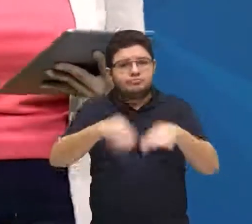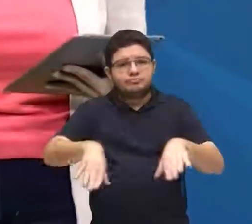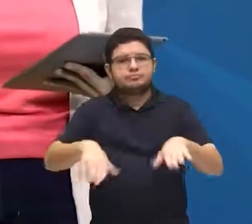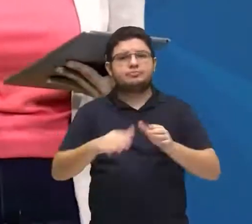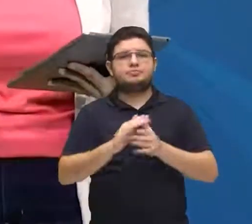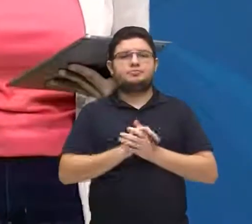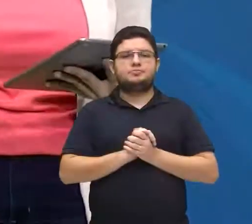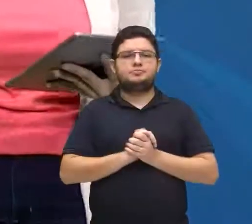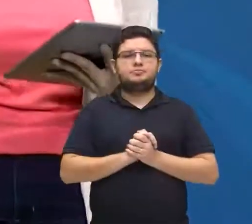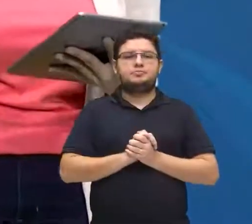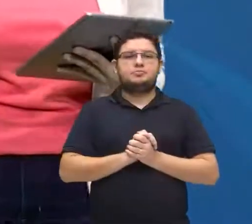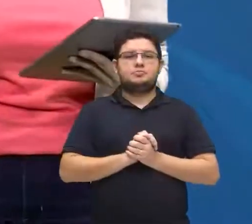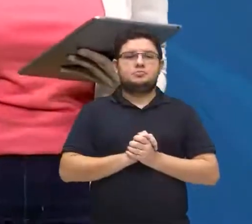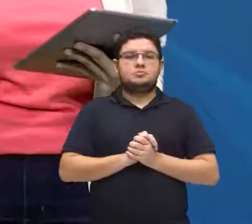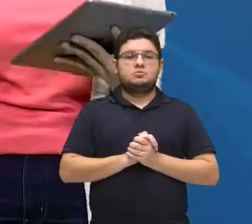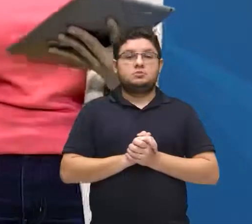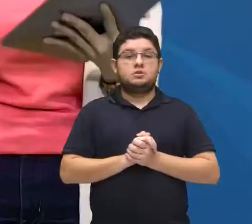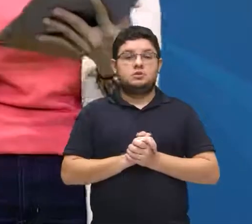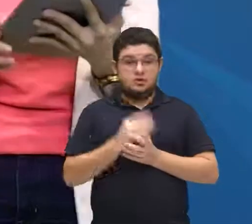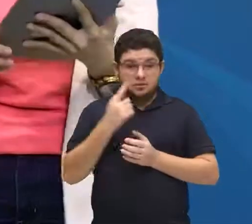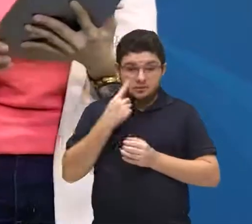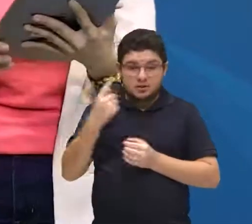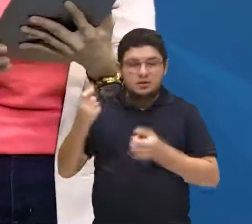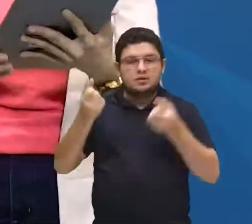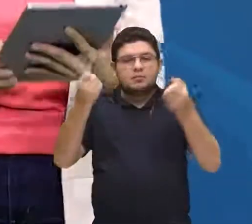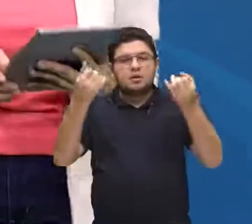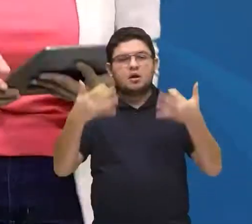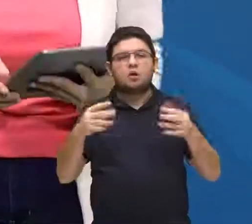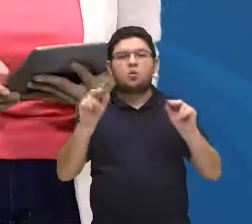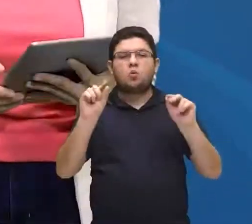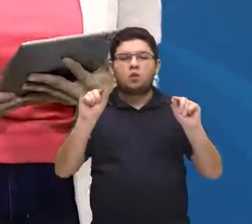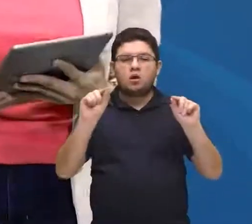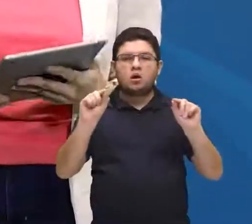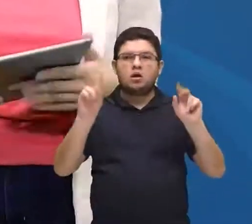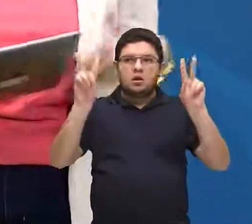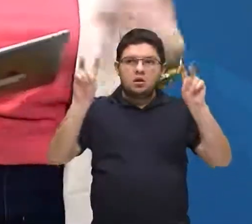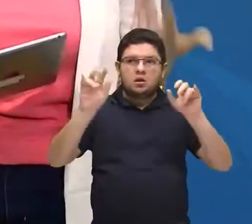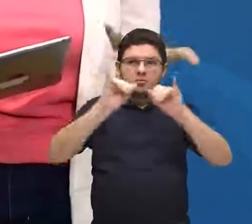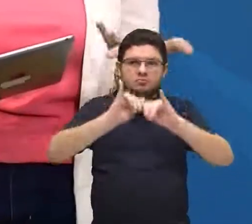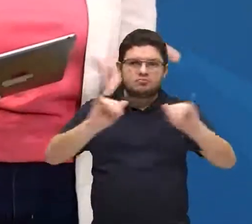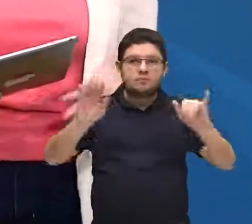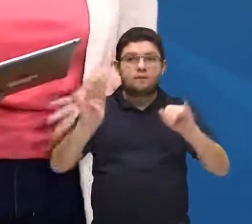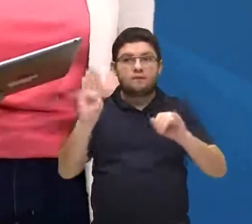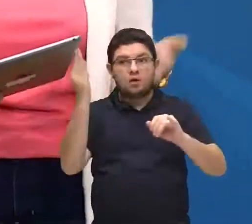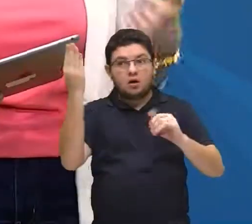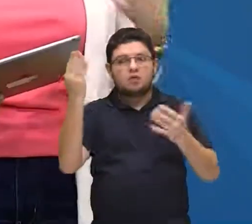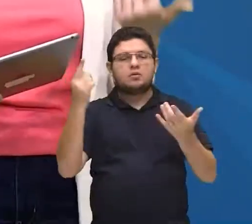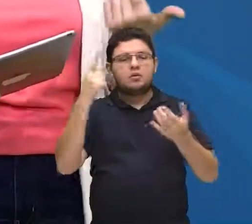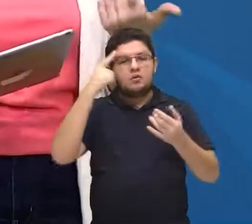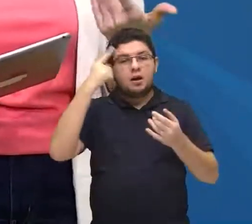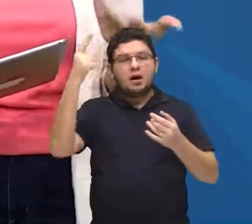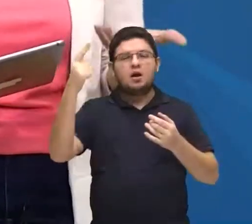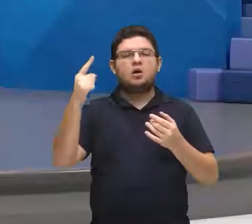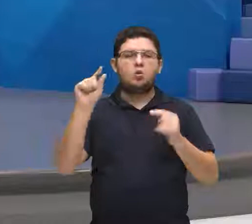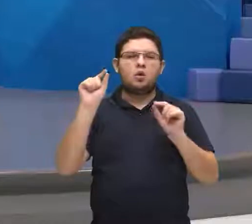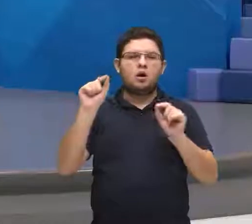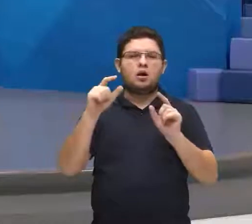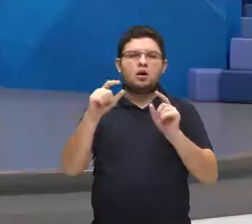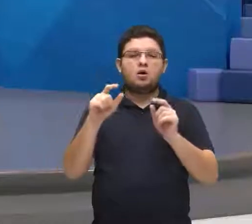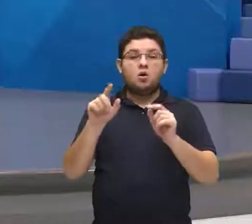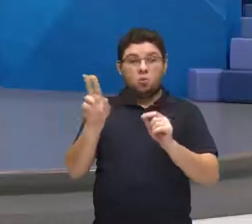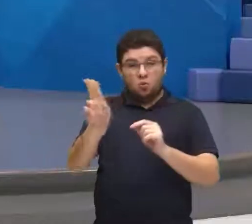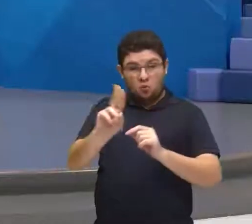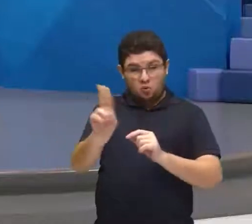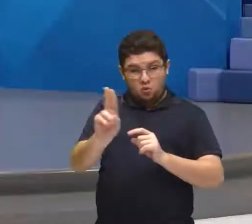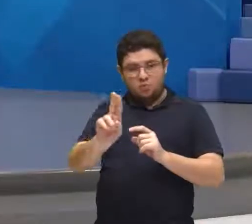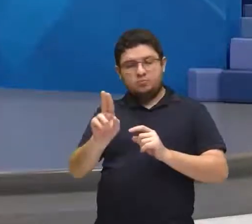para falar um pouquinho, né, sobre esse termo fake news, a gente tem que entender que não é um termo da língua portuguesa, né? A gente